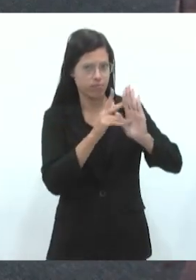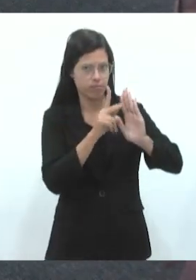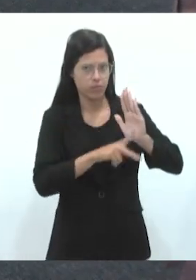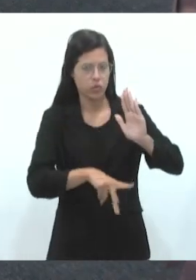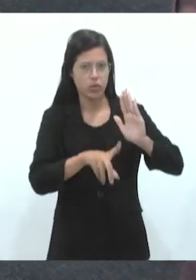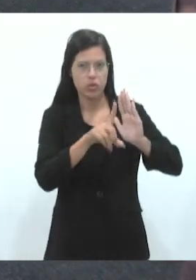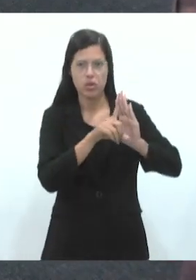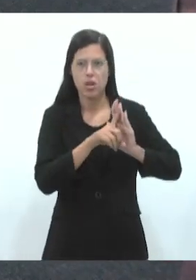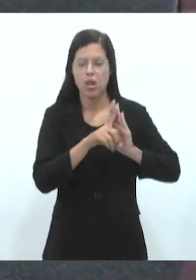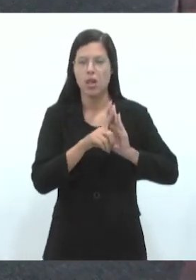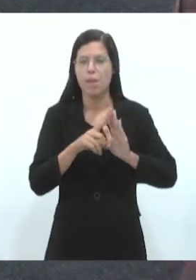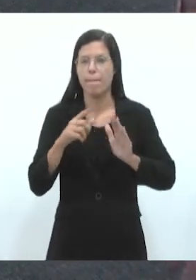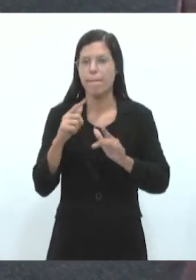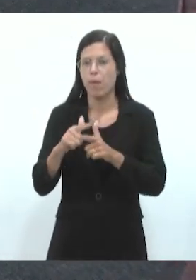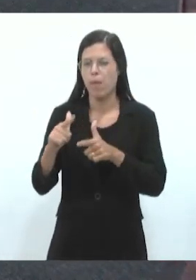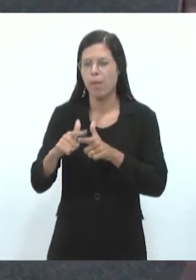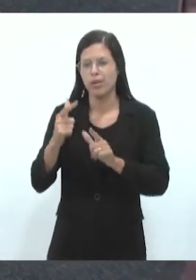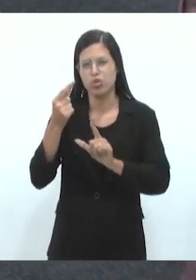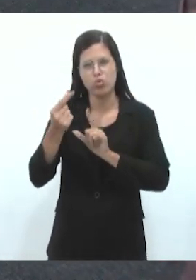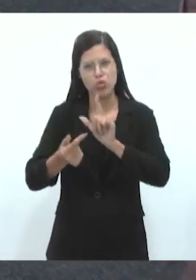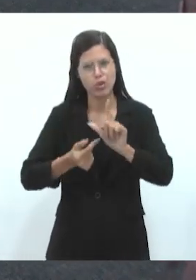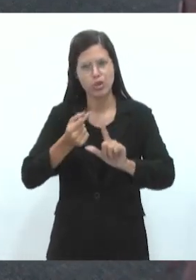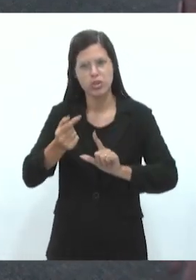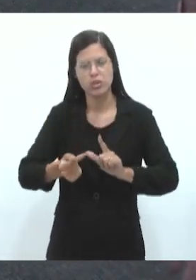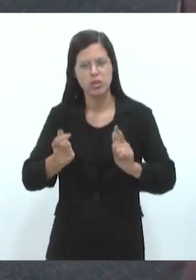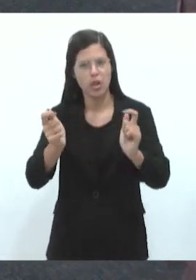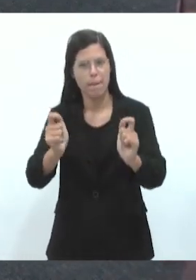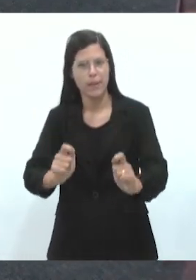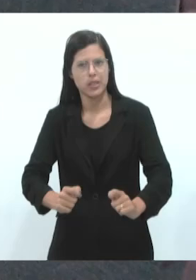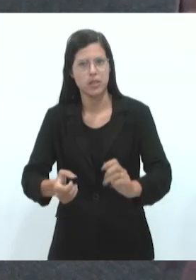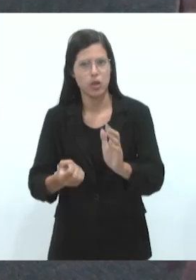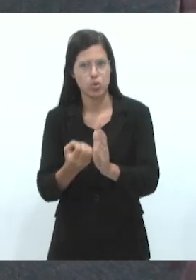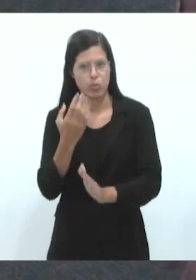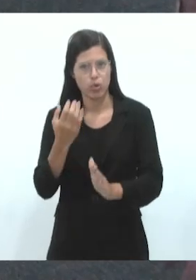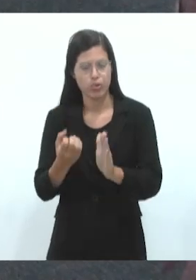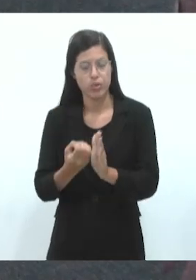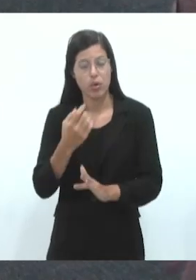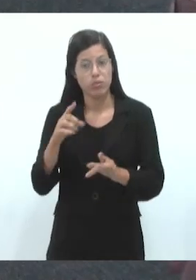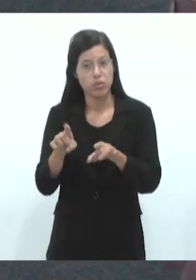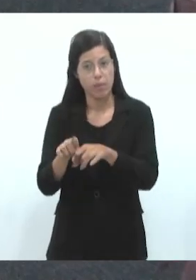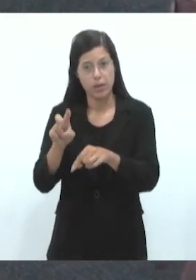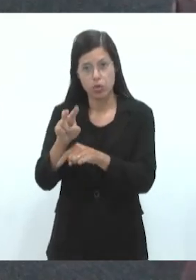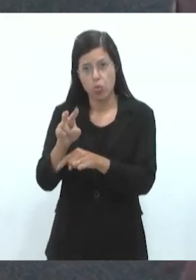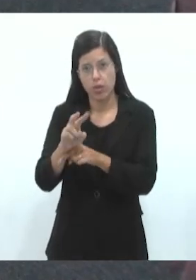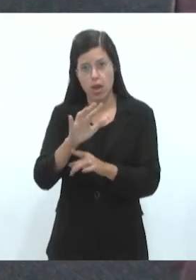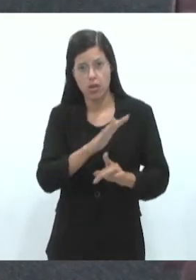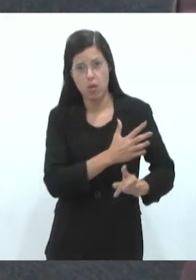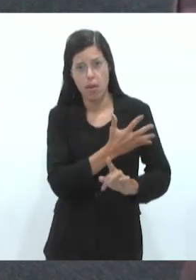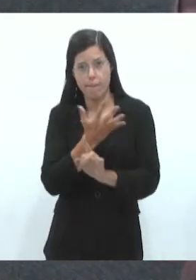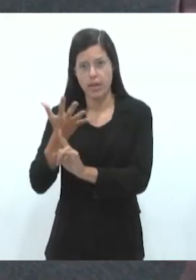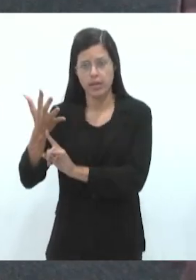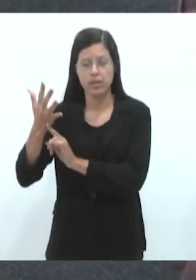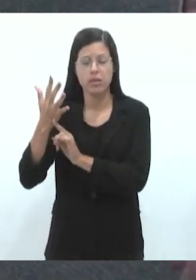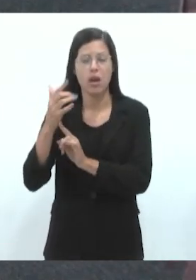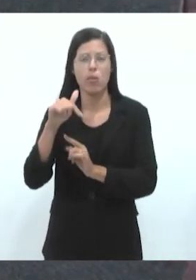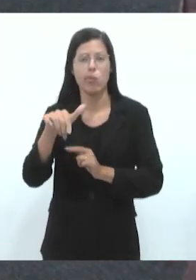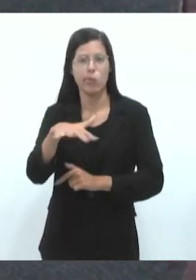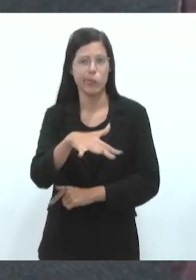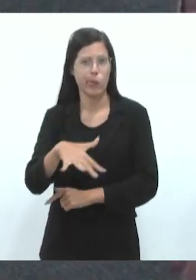de logística, de capacidade produtiva e também de preservação ambiental ali, já que a